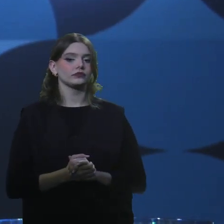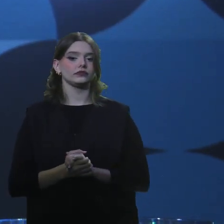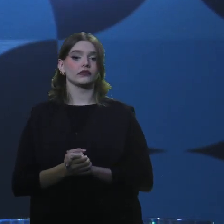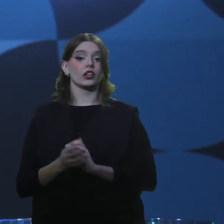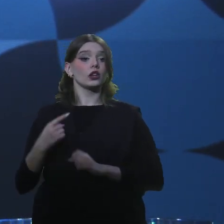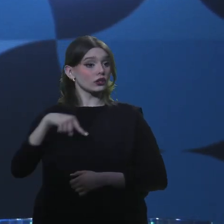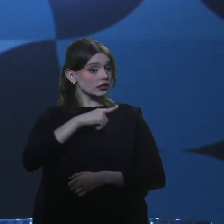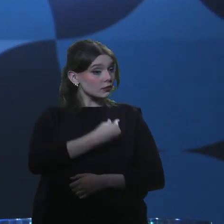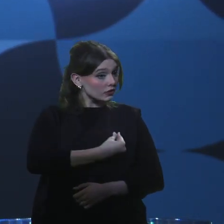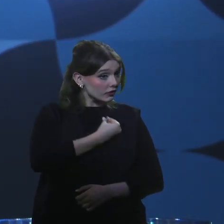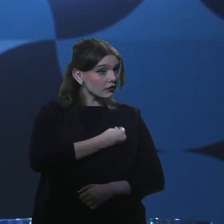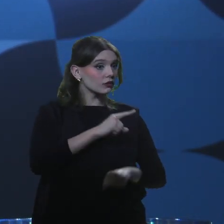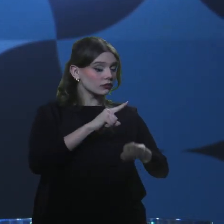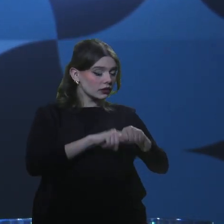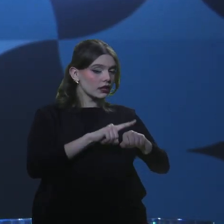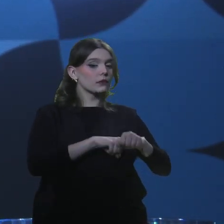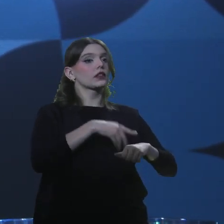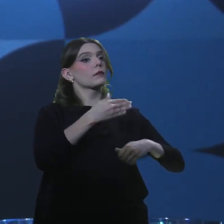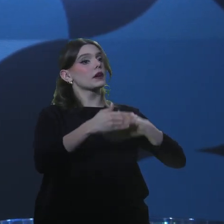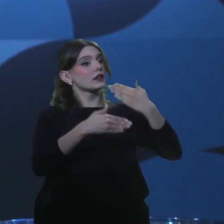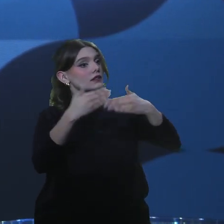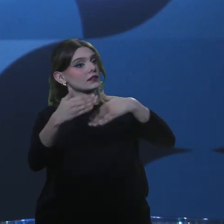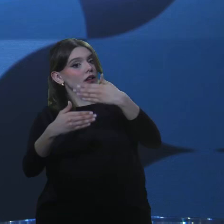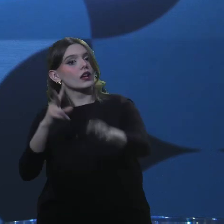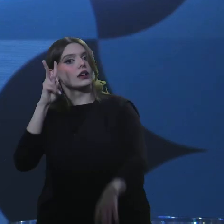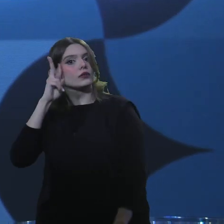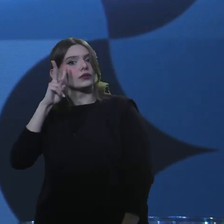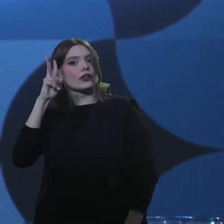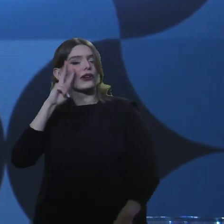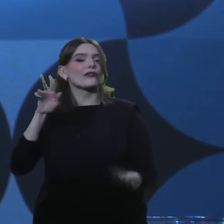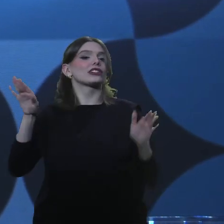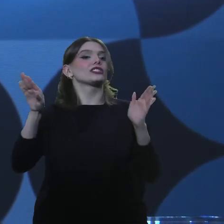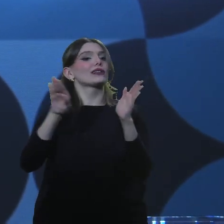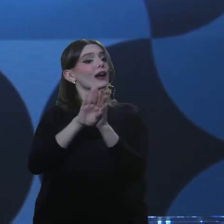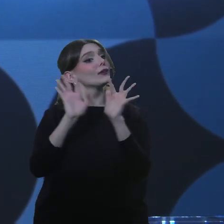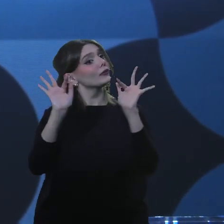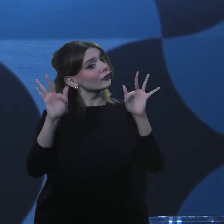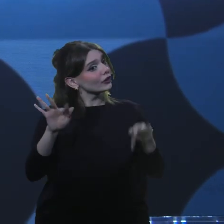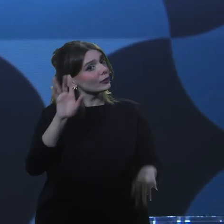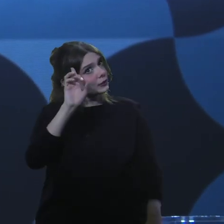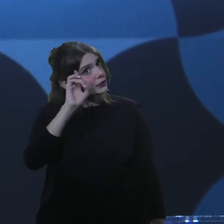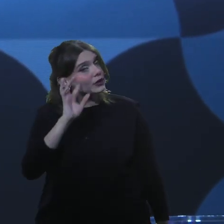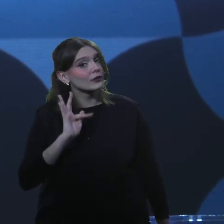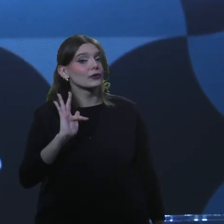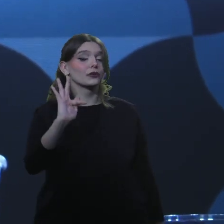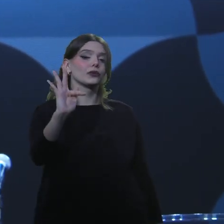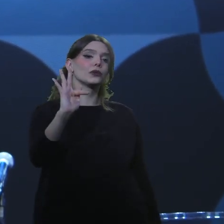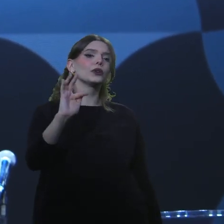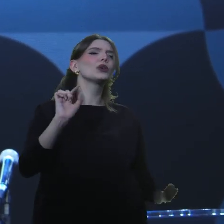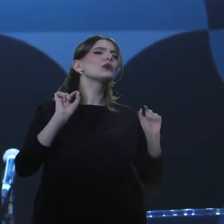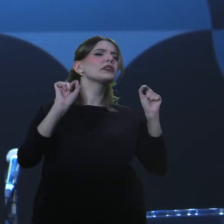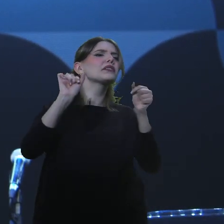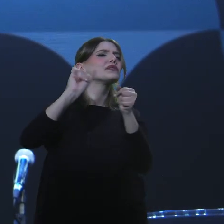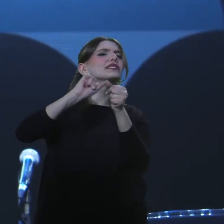A tua história está acabando. Tua vida está indo. E você está gastando com o quê?